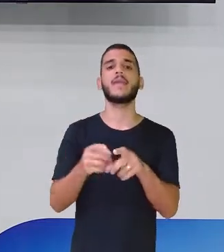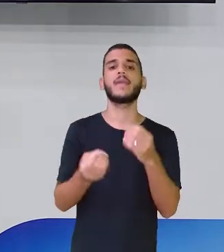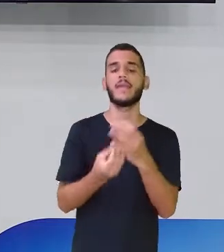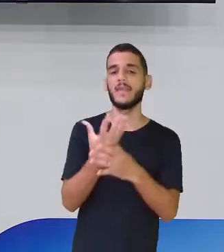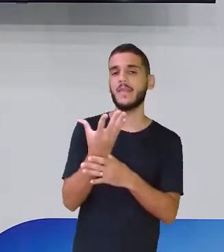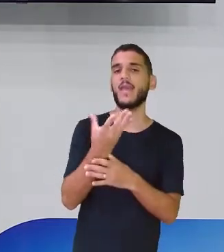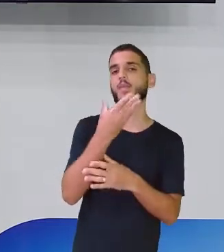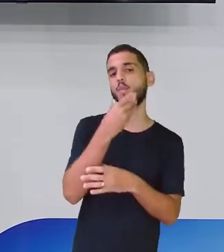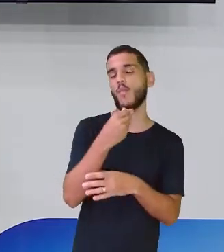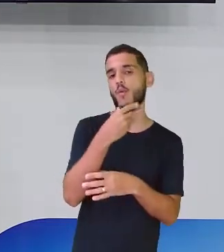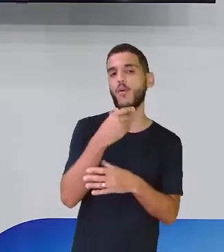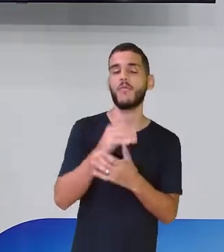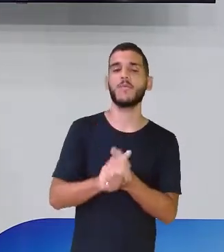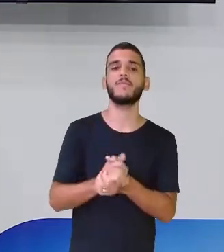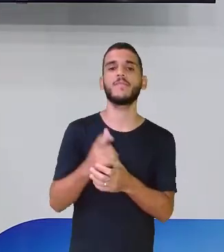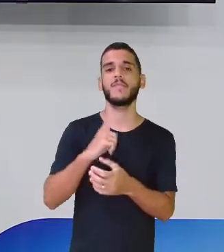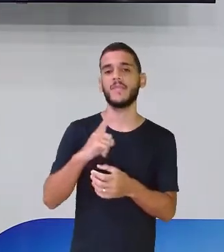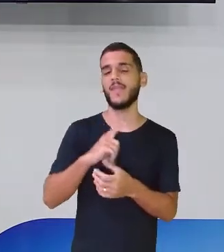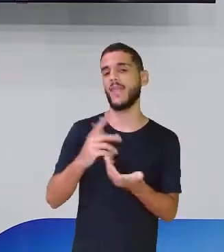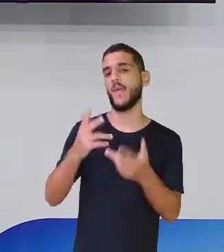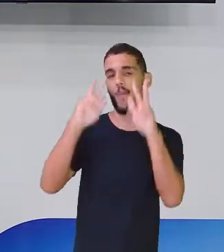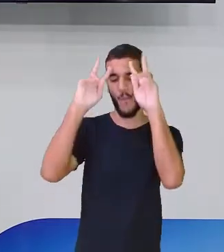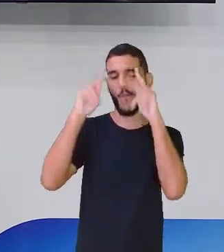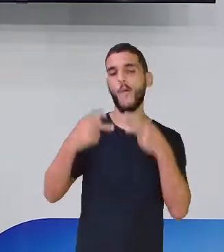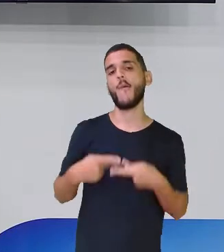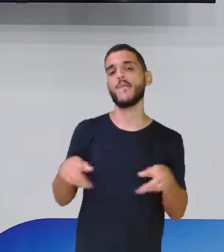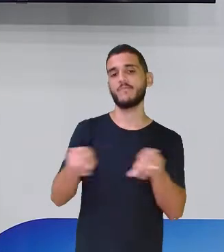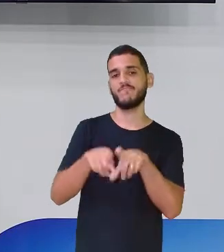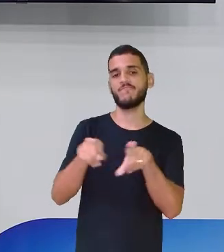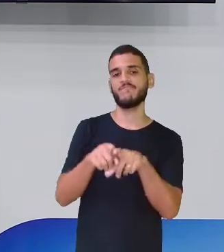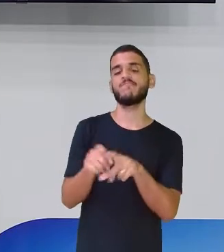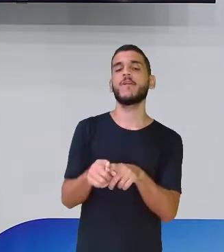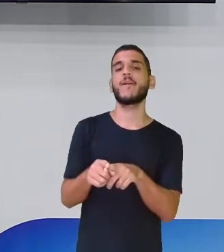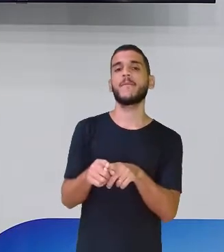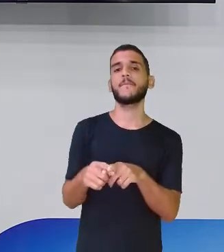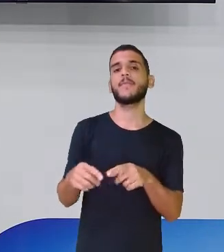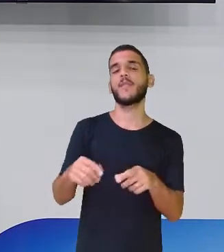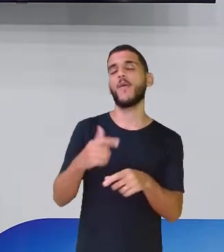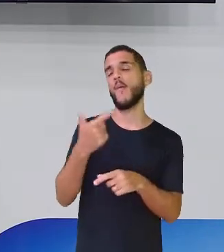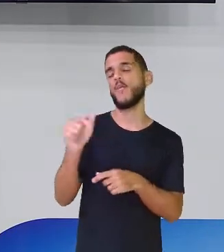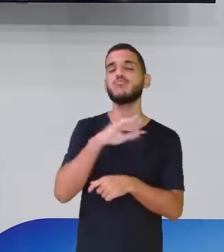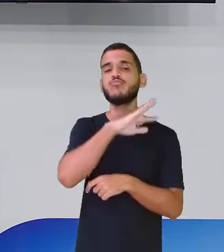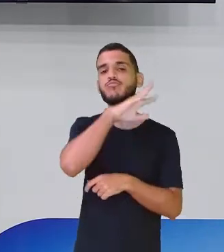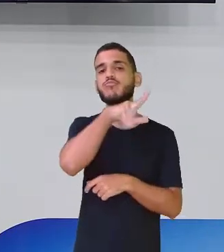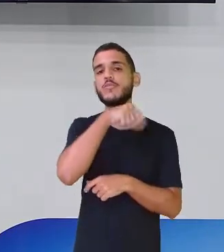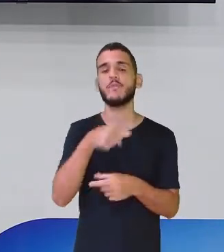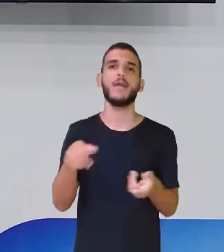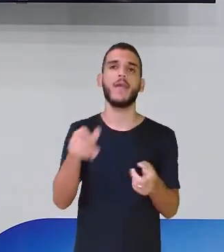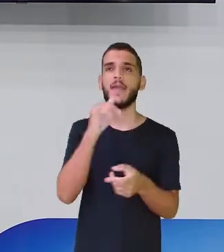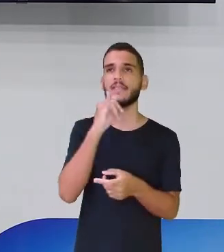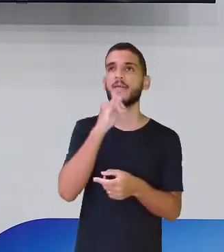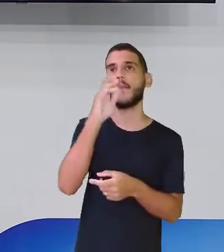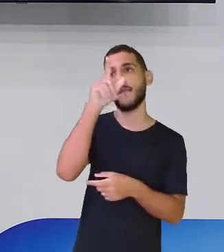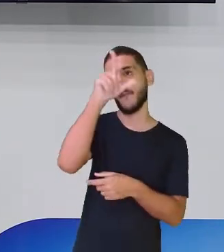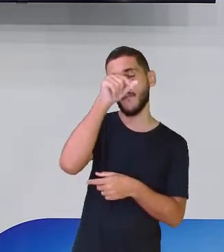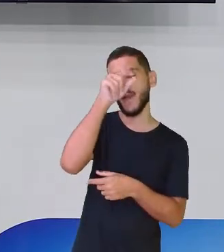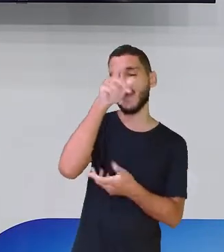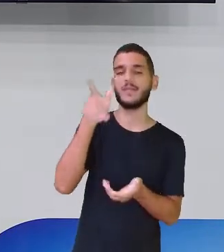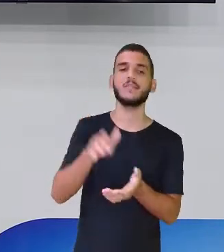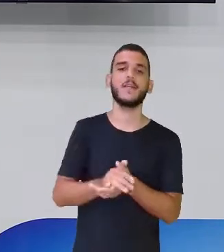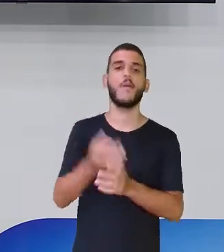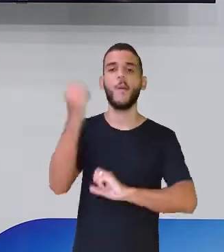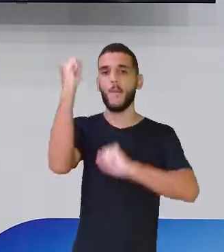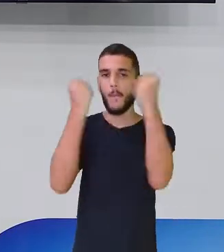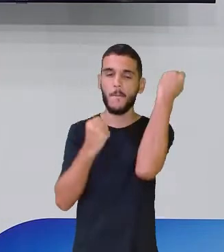artificiais, sons humanos e sons também produzidos por outros animais, por pássaros, além das máquinas e